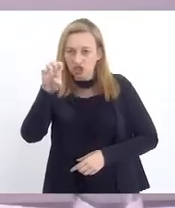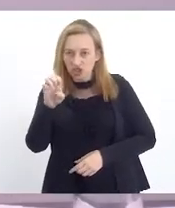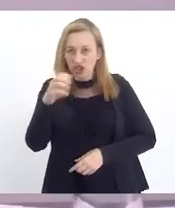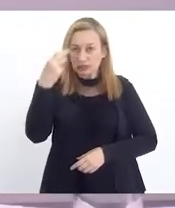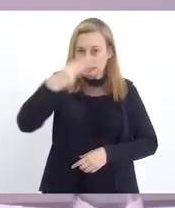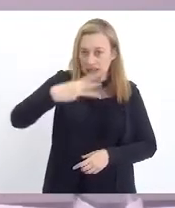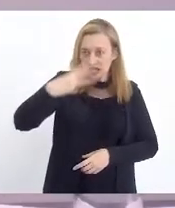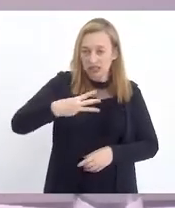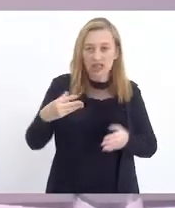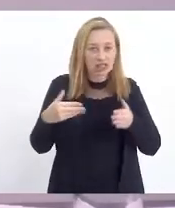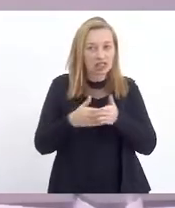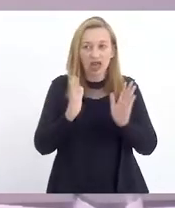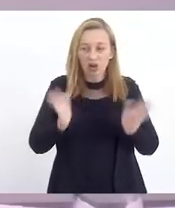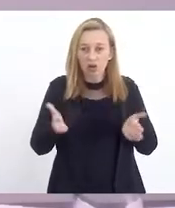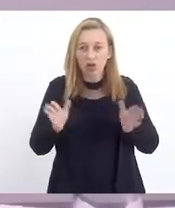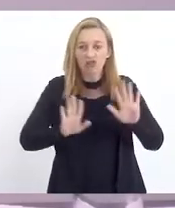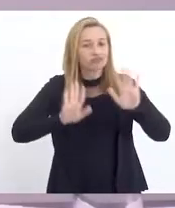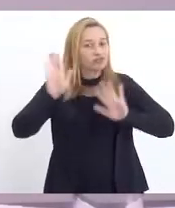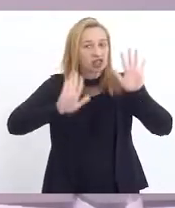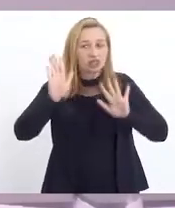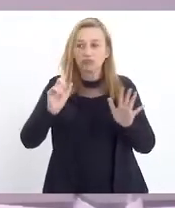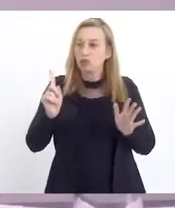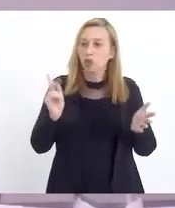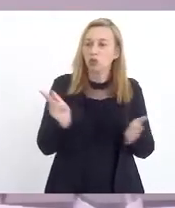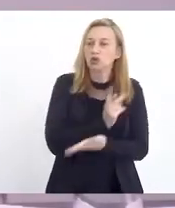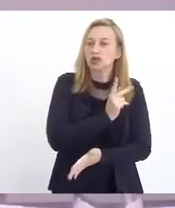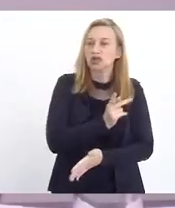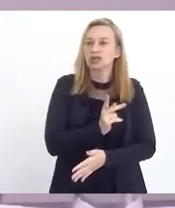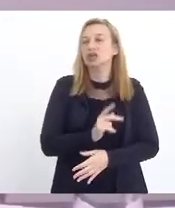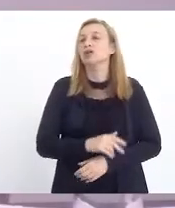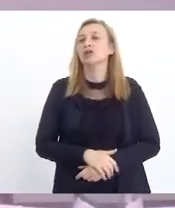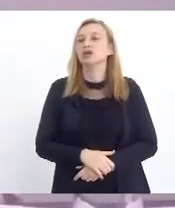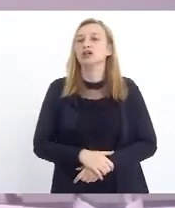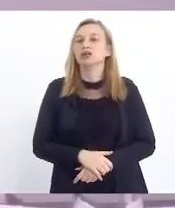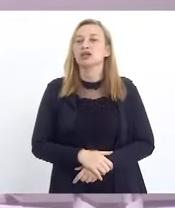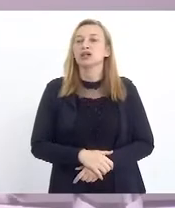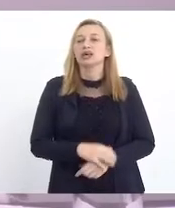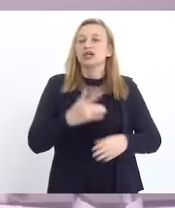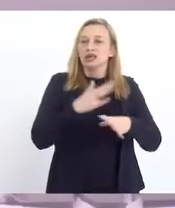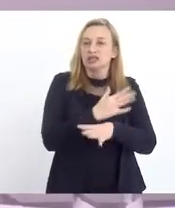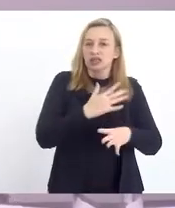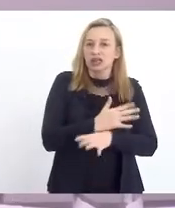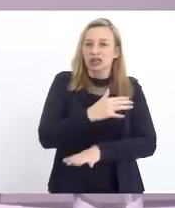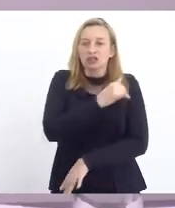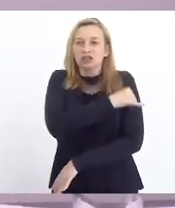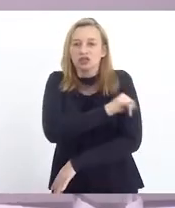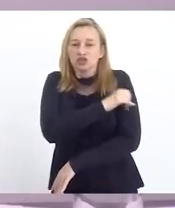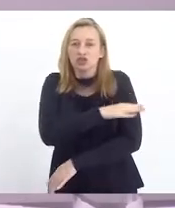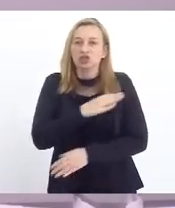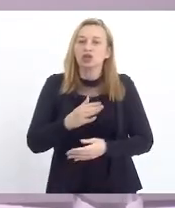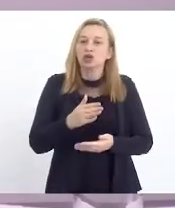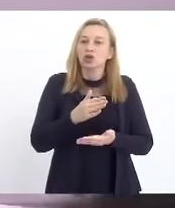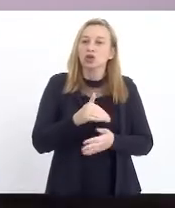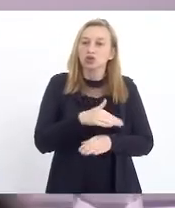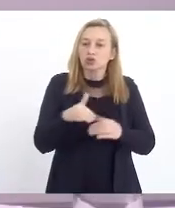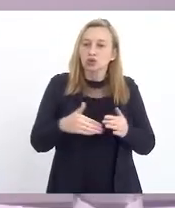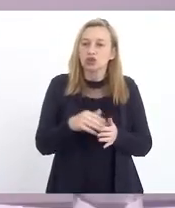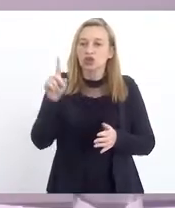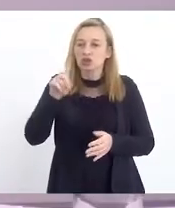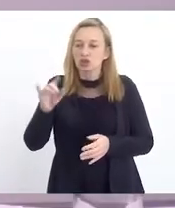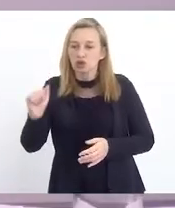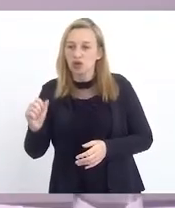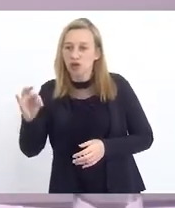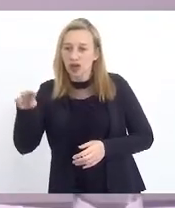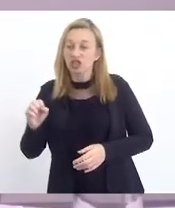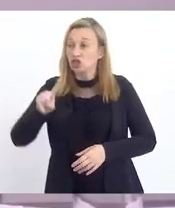até agora a licitação não ocorreu, que pega grande parte da cidade de Janeiro, pega toda a região da Zona Oeste e vários outros